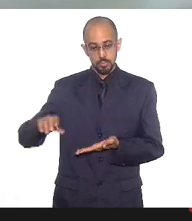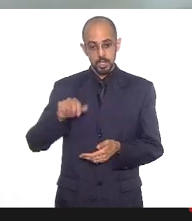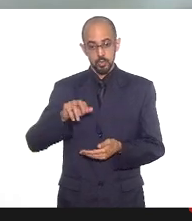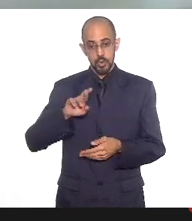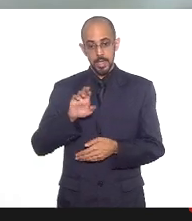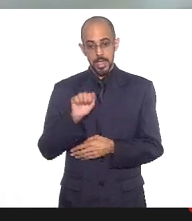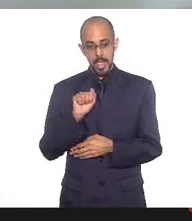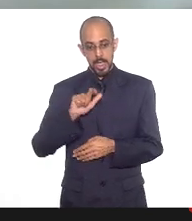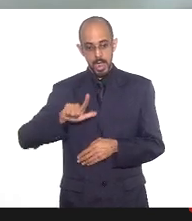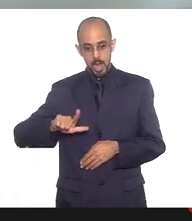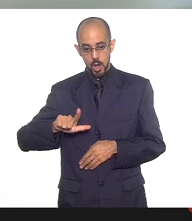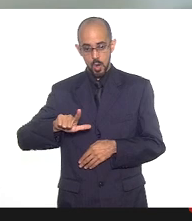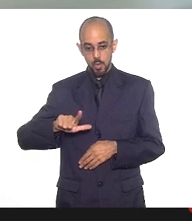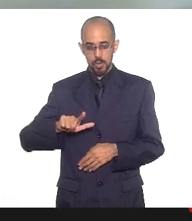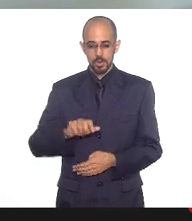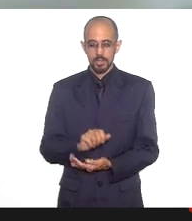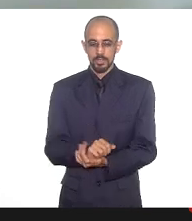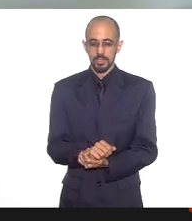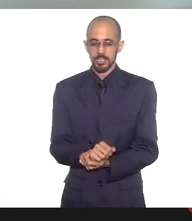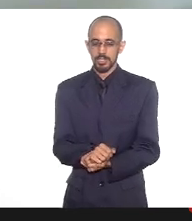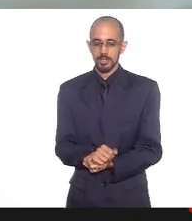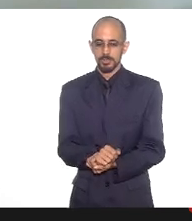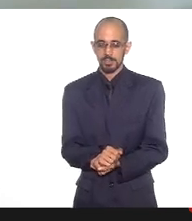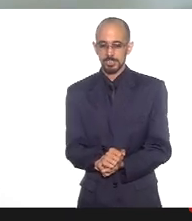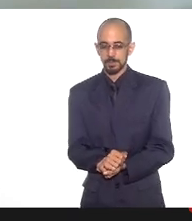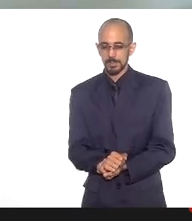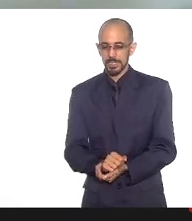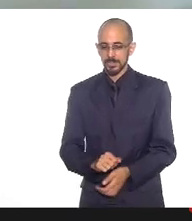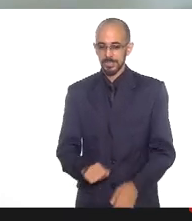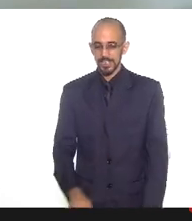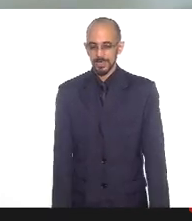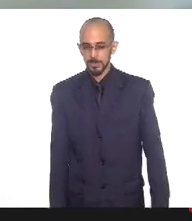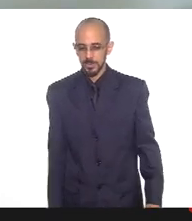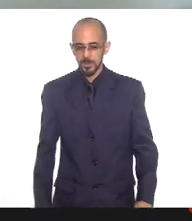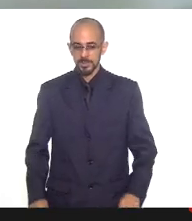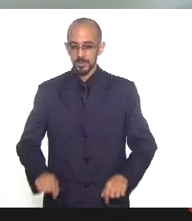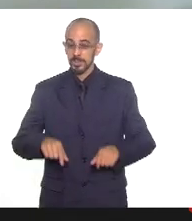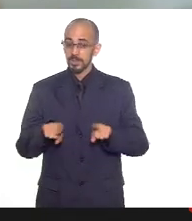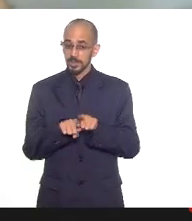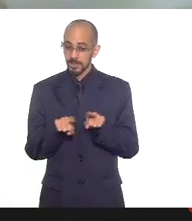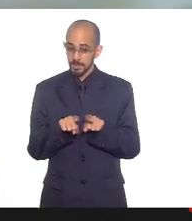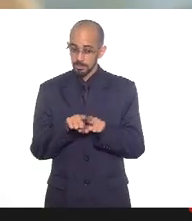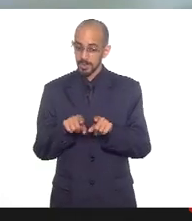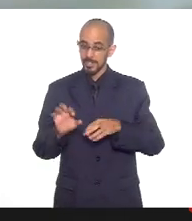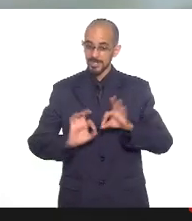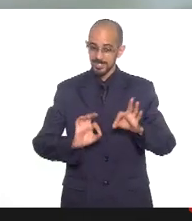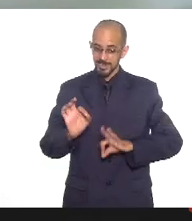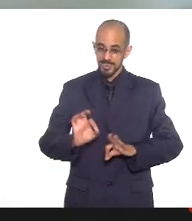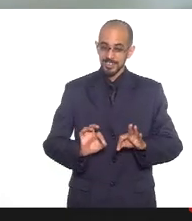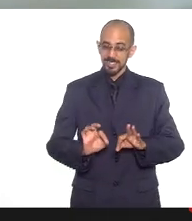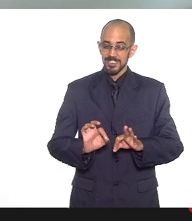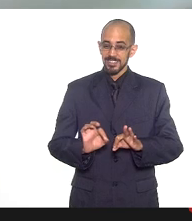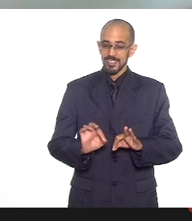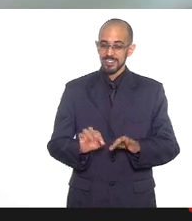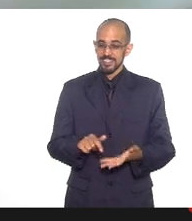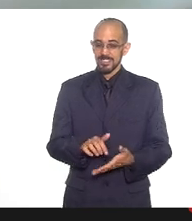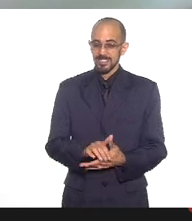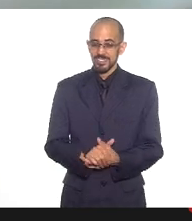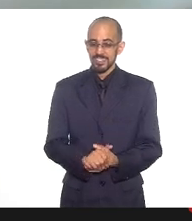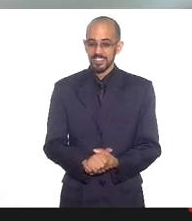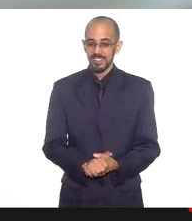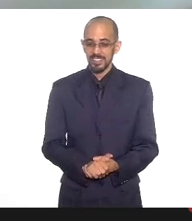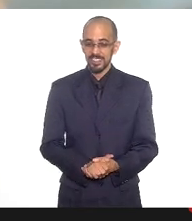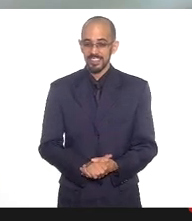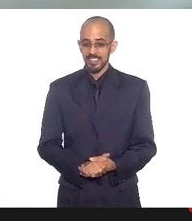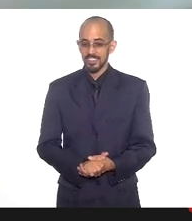real em relação ao investimento projetado. Mas isso tem que fazer em relação à